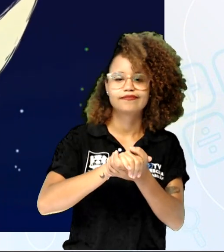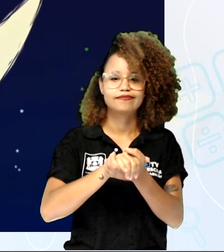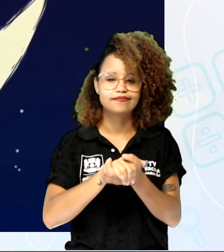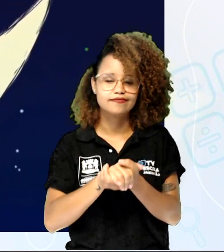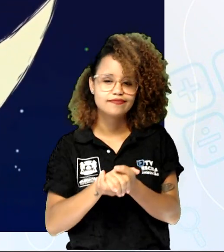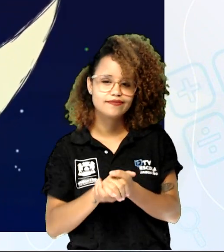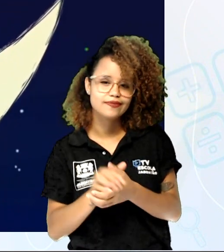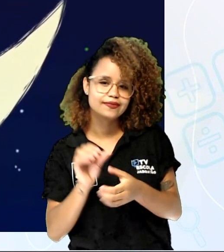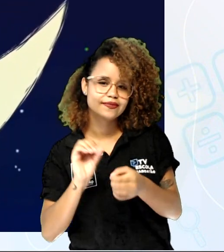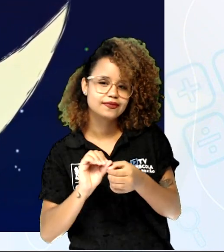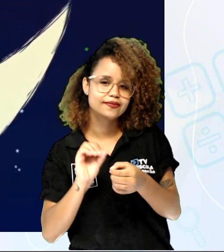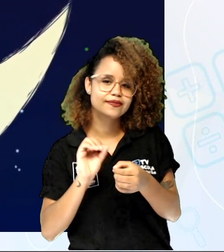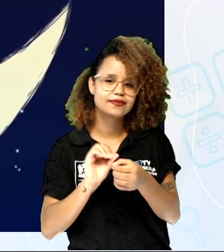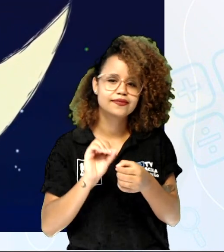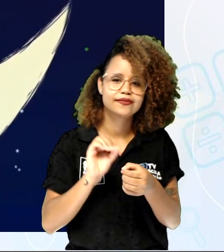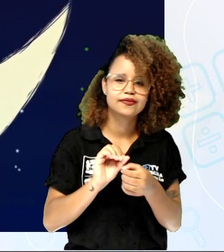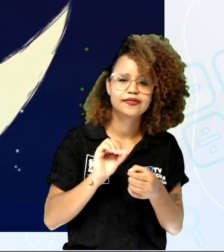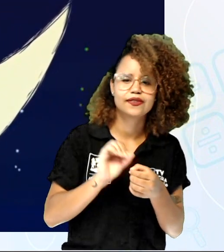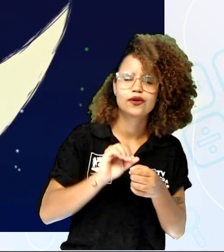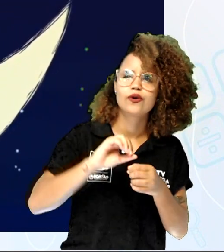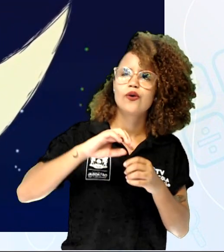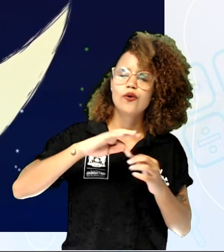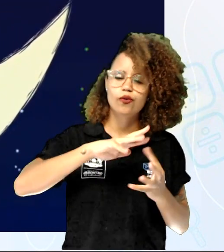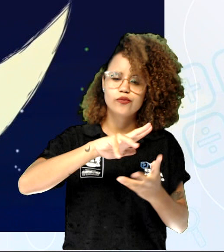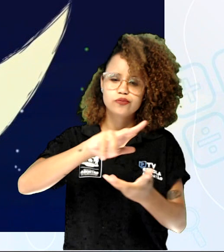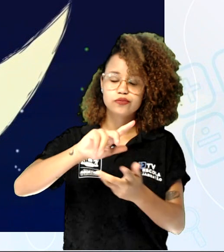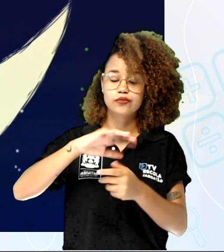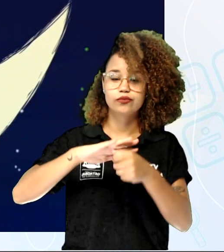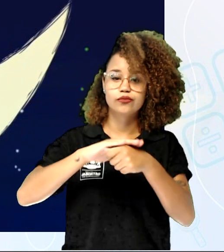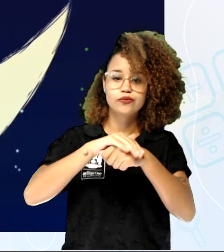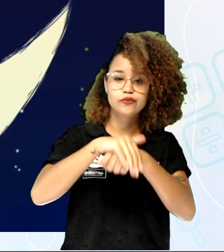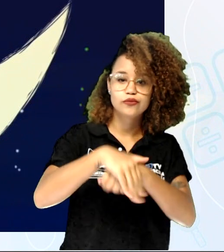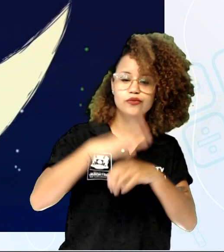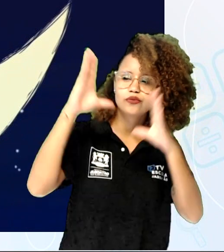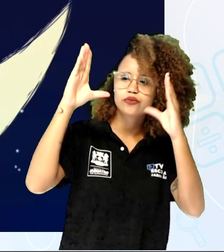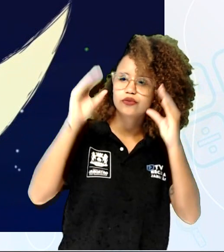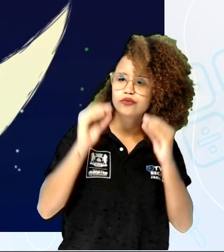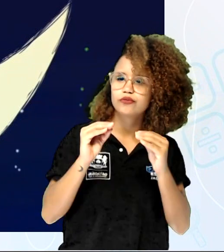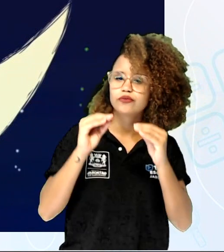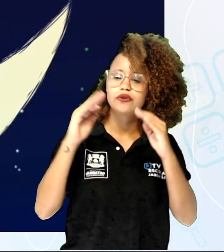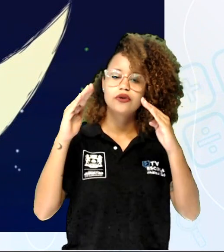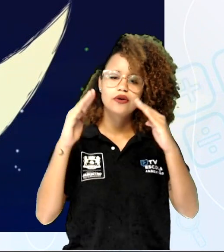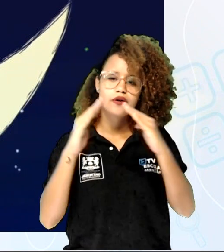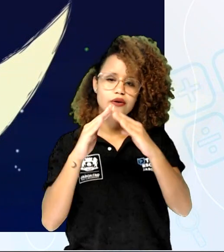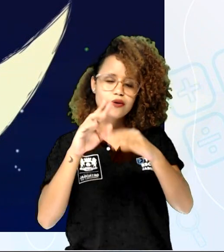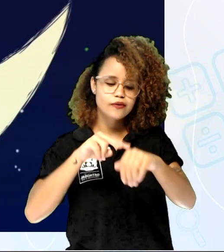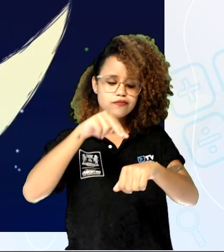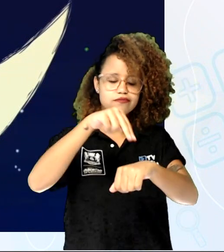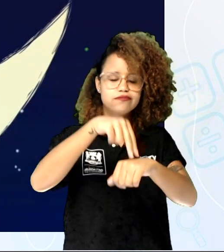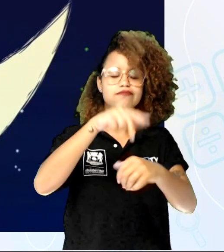casar, fazer da noite escura o nosso altar.